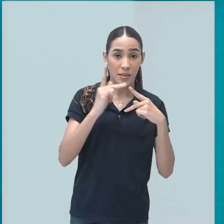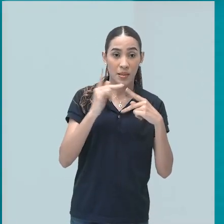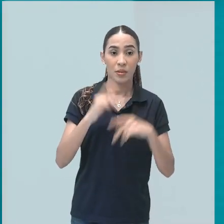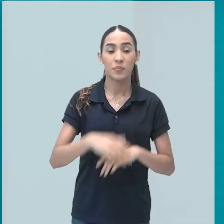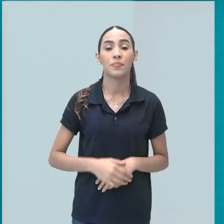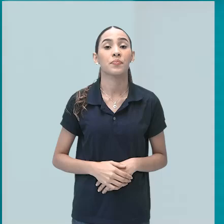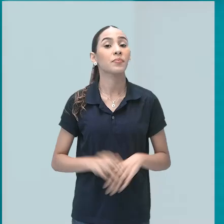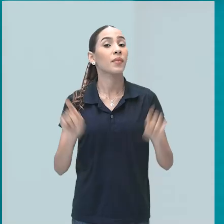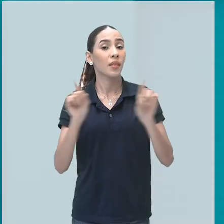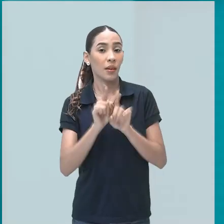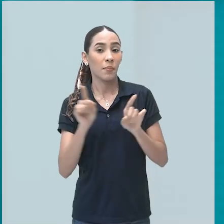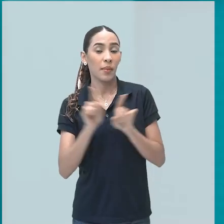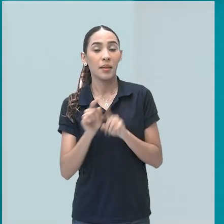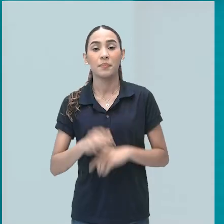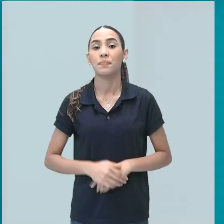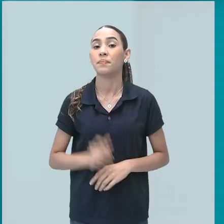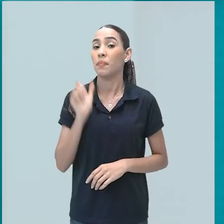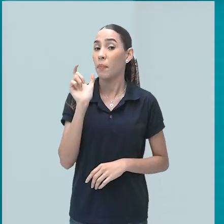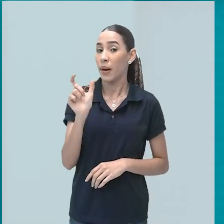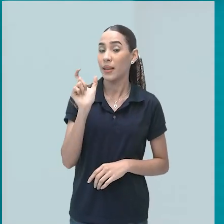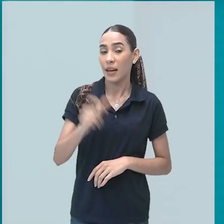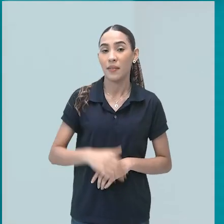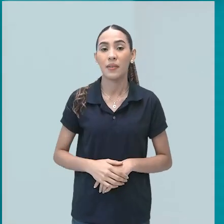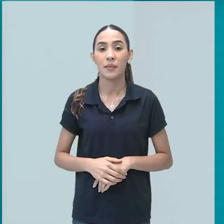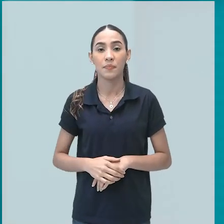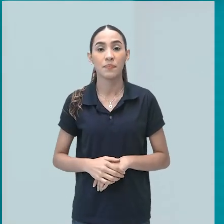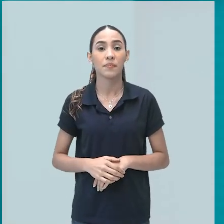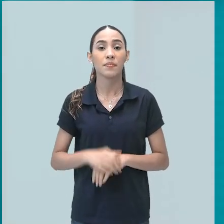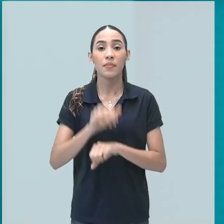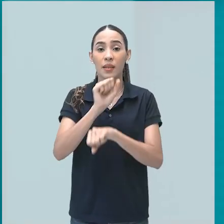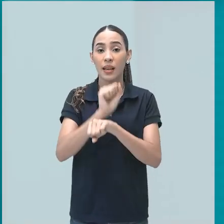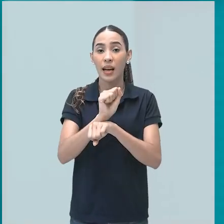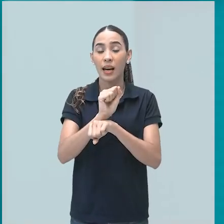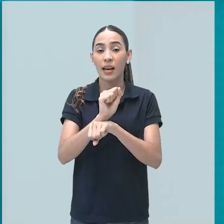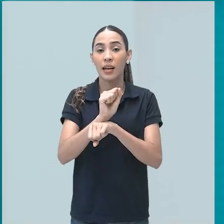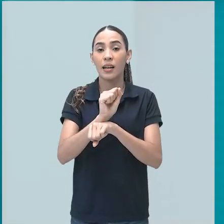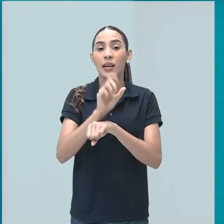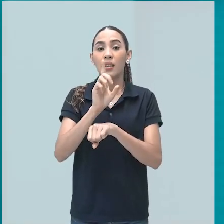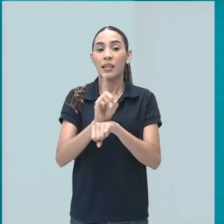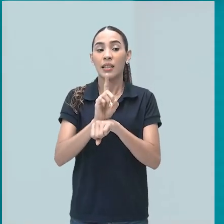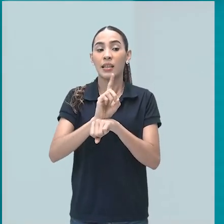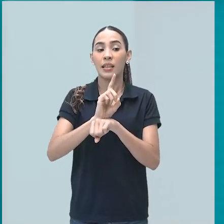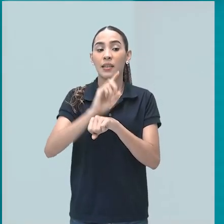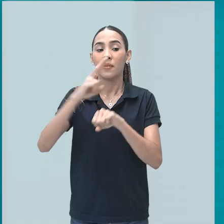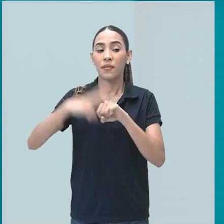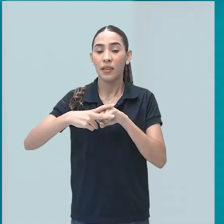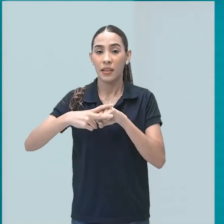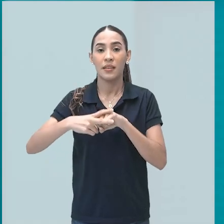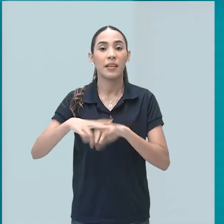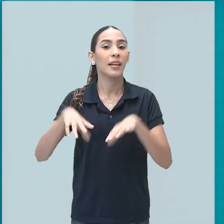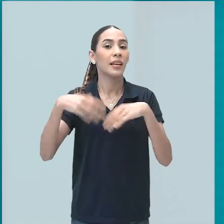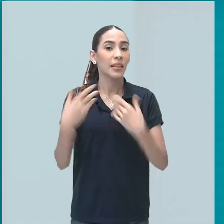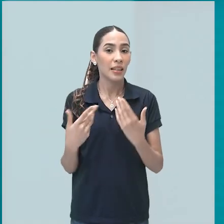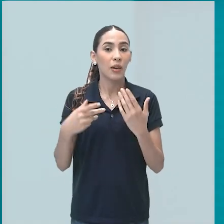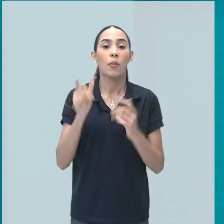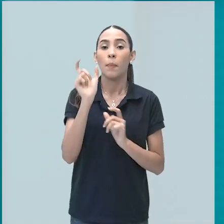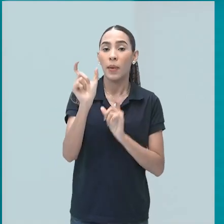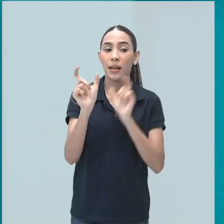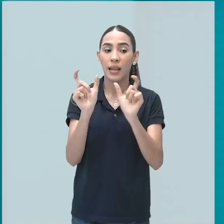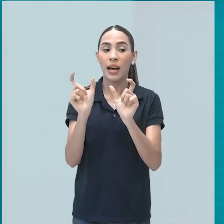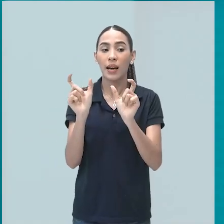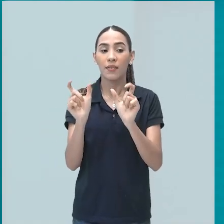preposições e também palavras como os advérbios. Essas palavras fazem parte da